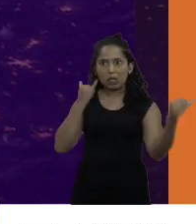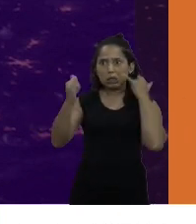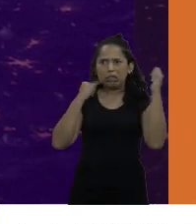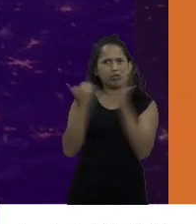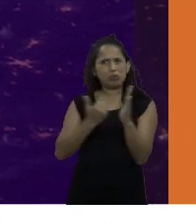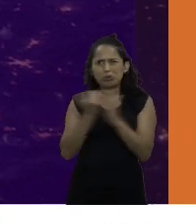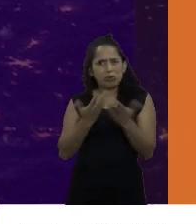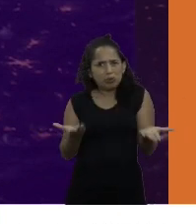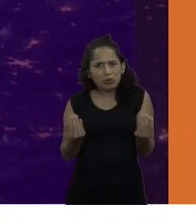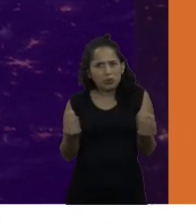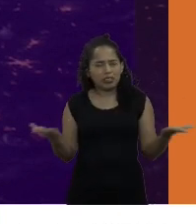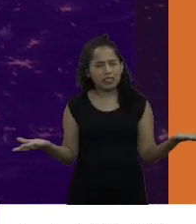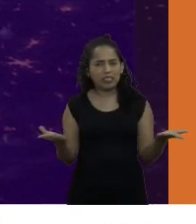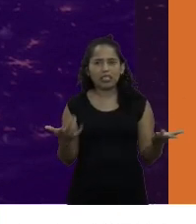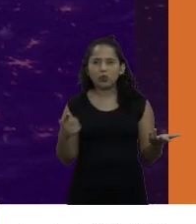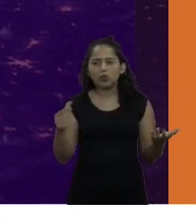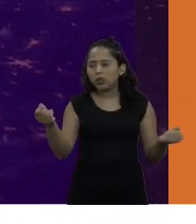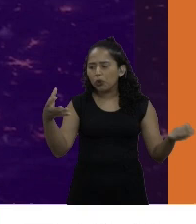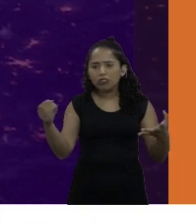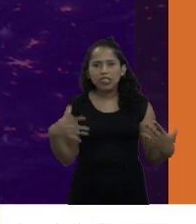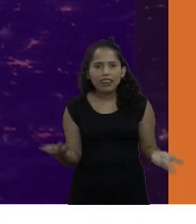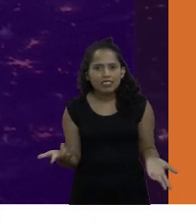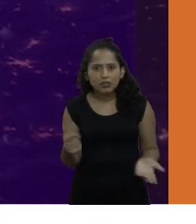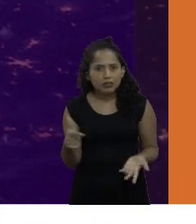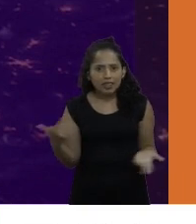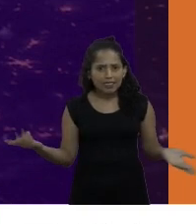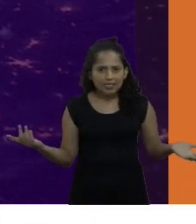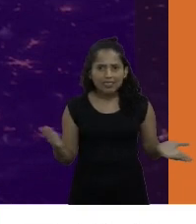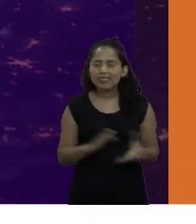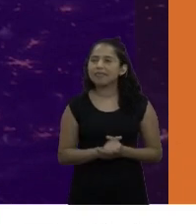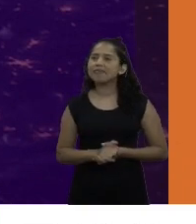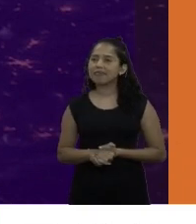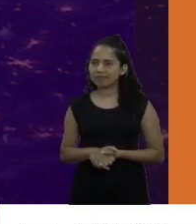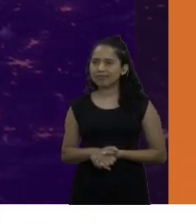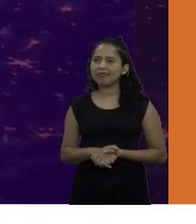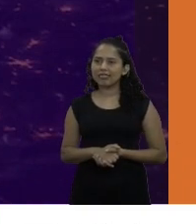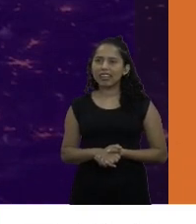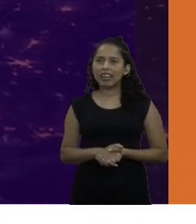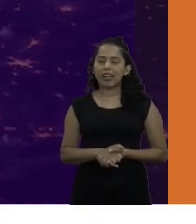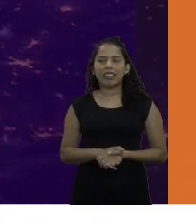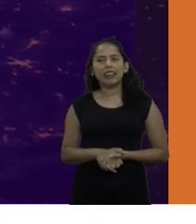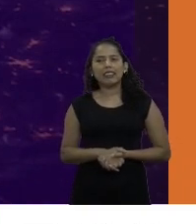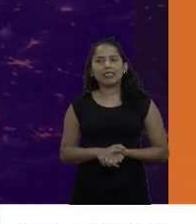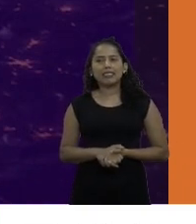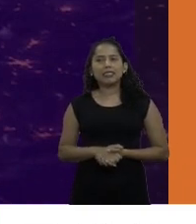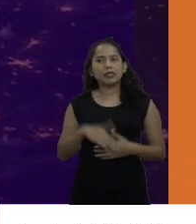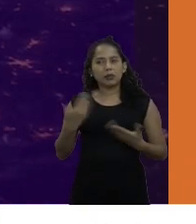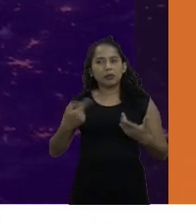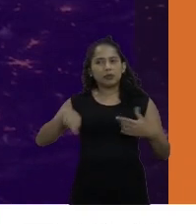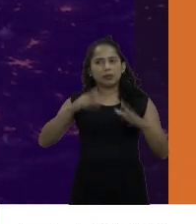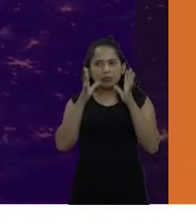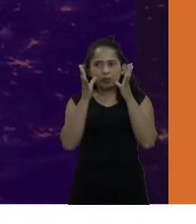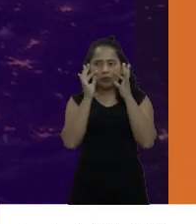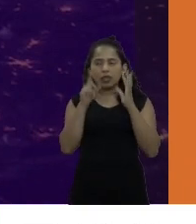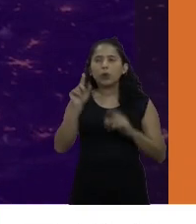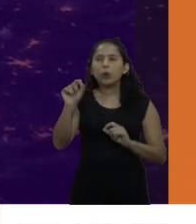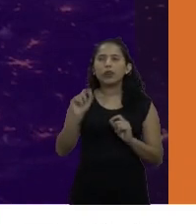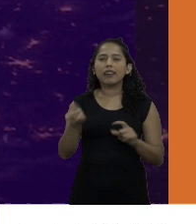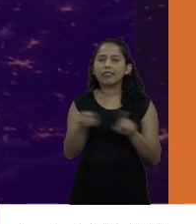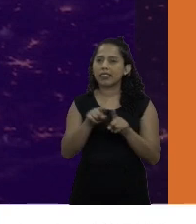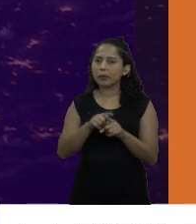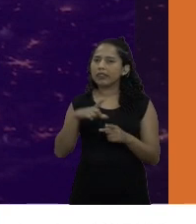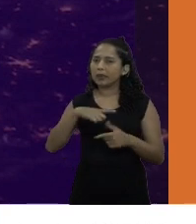Não tem novidade, não trago novidades, né? Então, é para a gente prestar atenção. A gente vive uma crise de